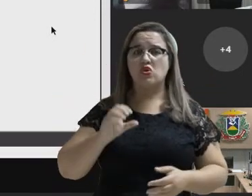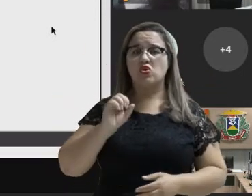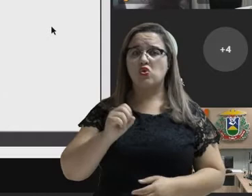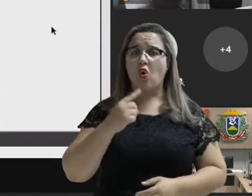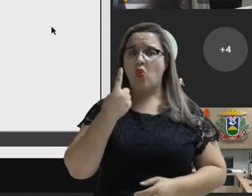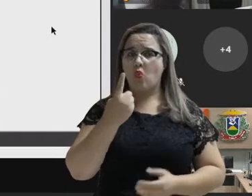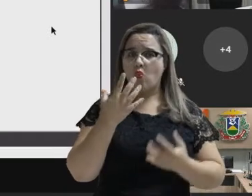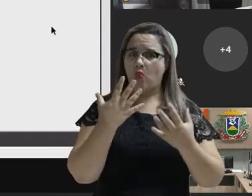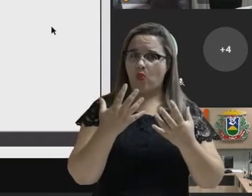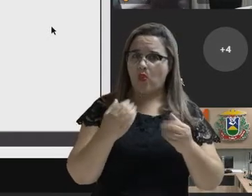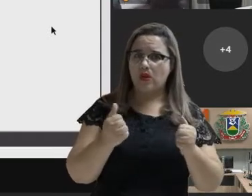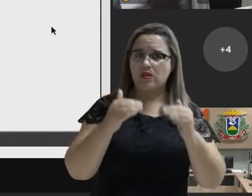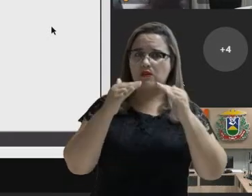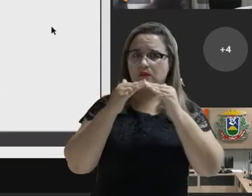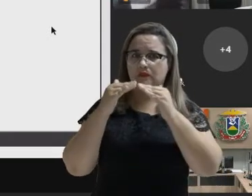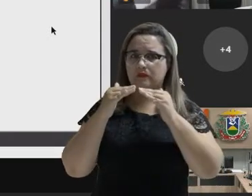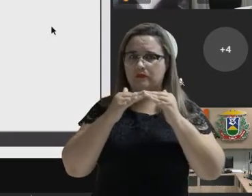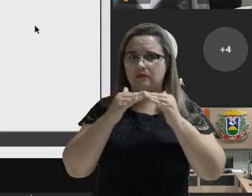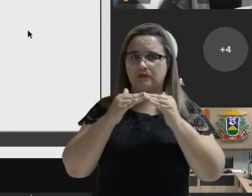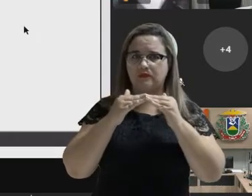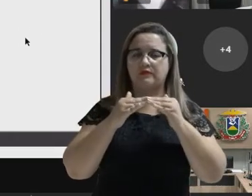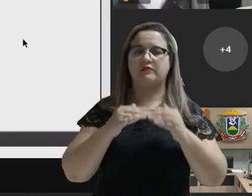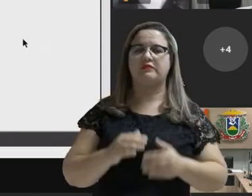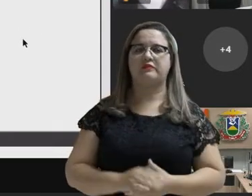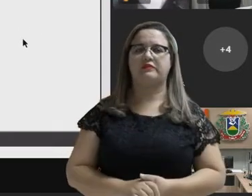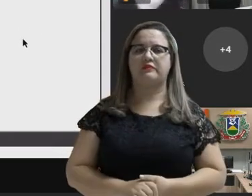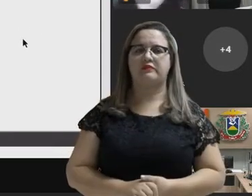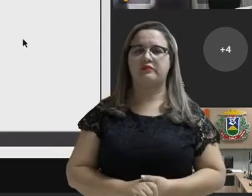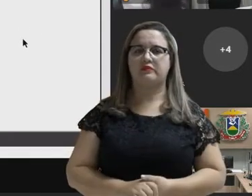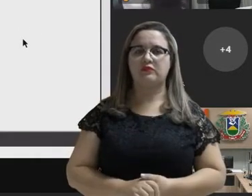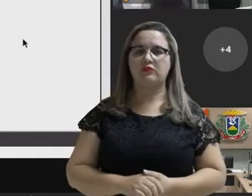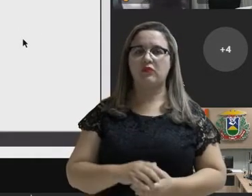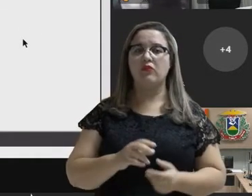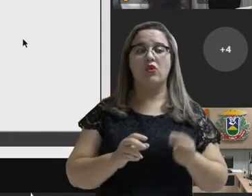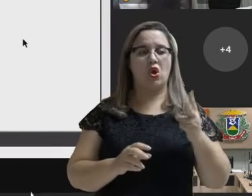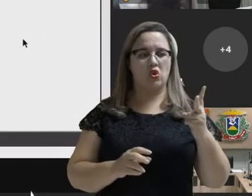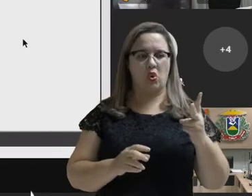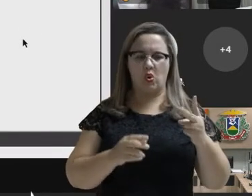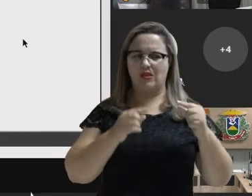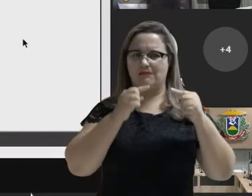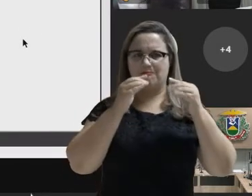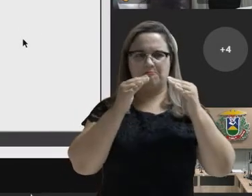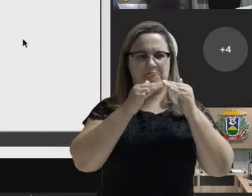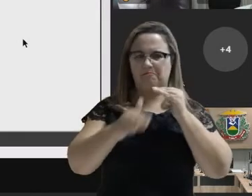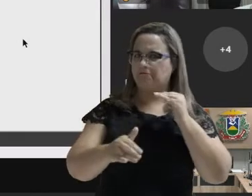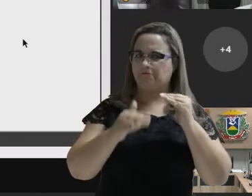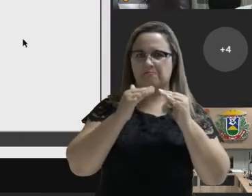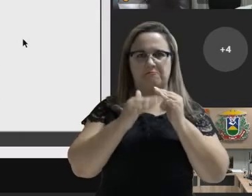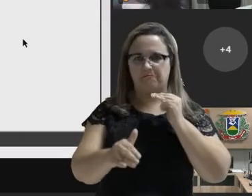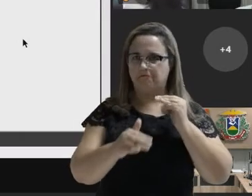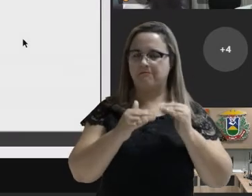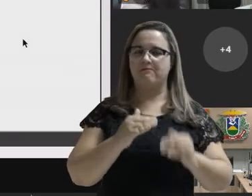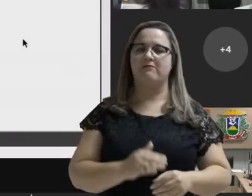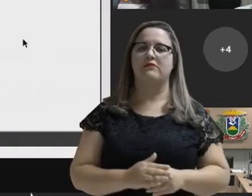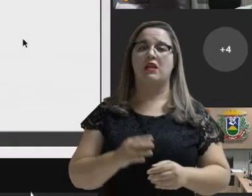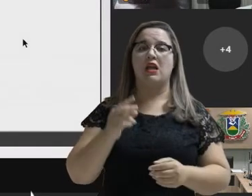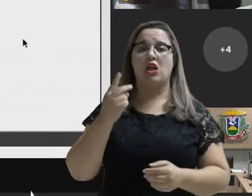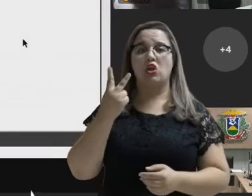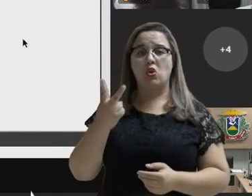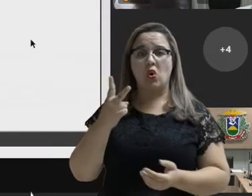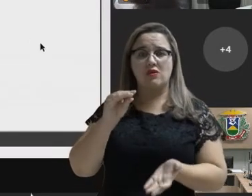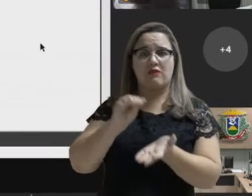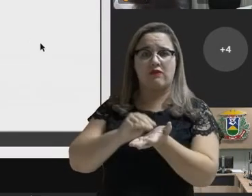um termo de ajustamento de conduta. 2 impugnaram a conclusão do relatório, 1 limitou-se a apresentar documentos e 2